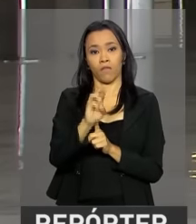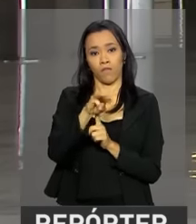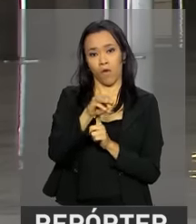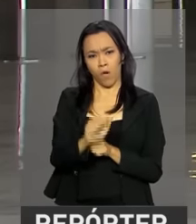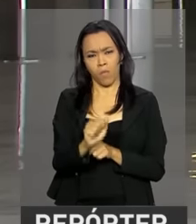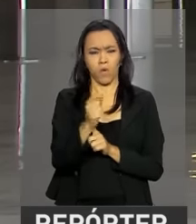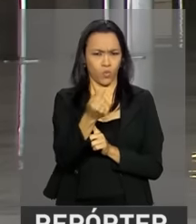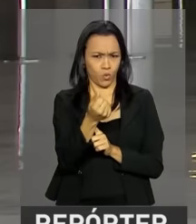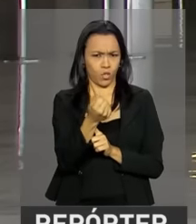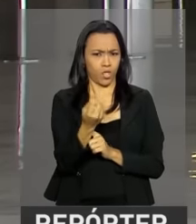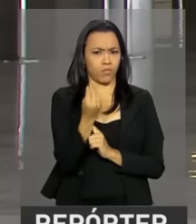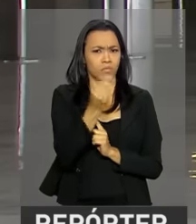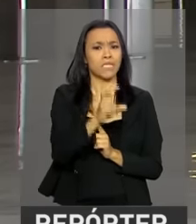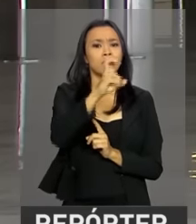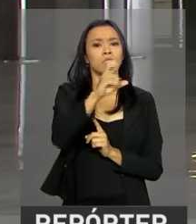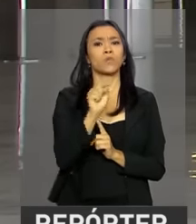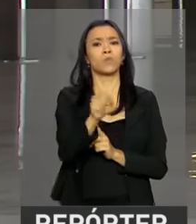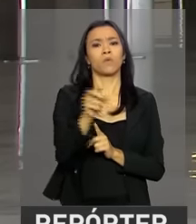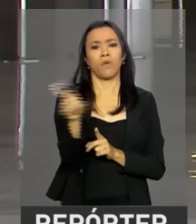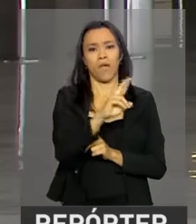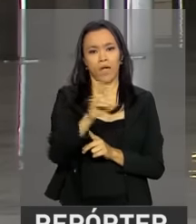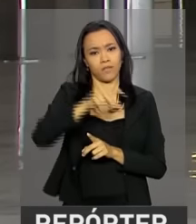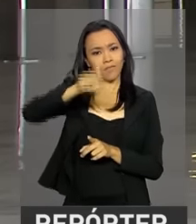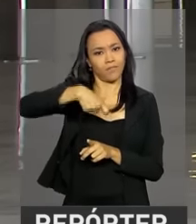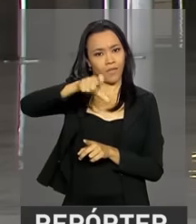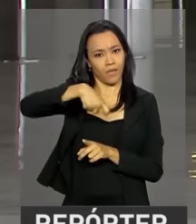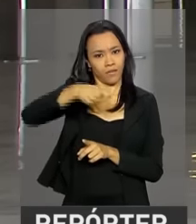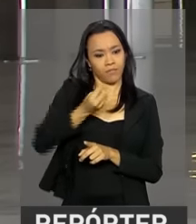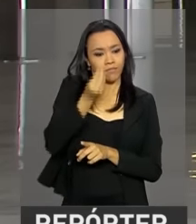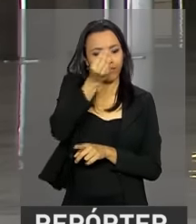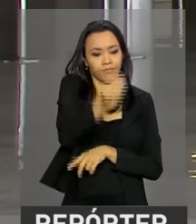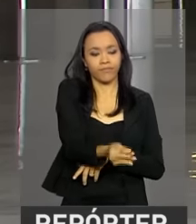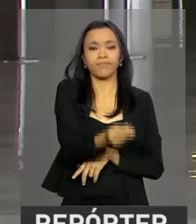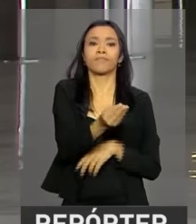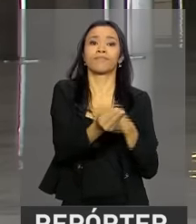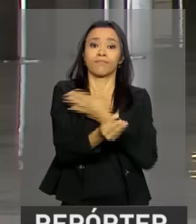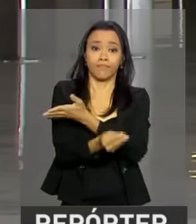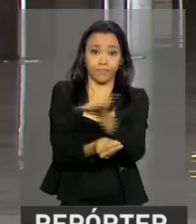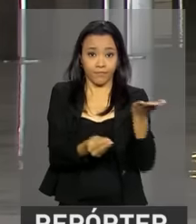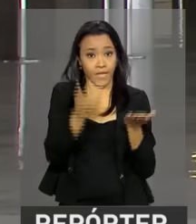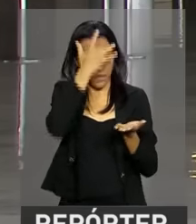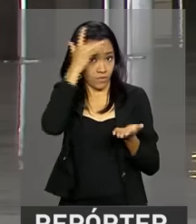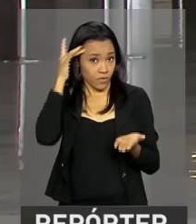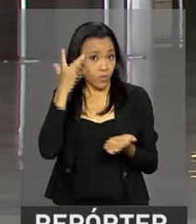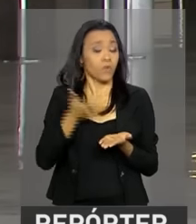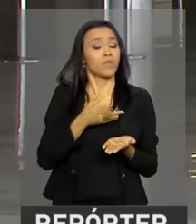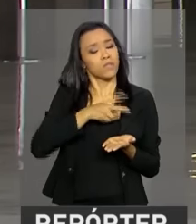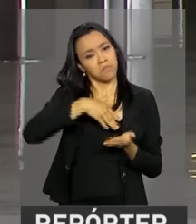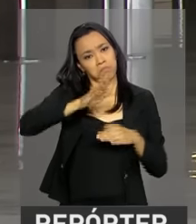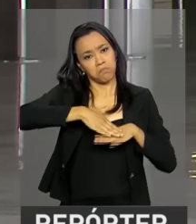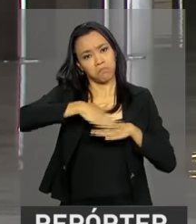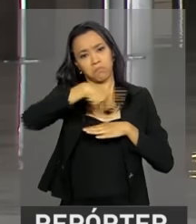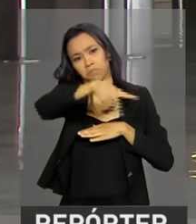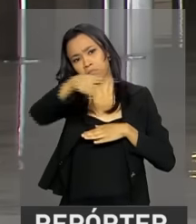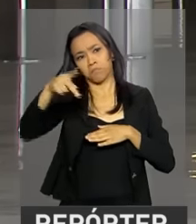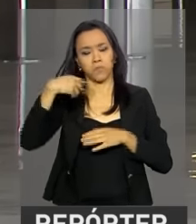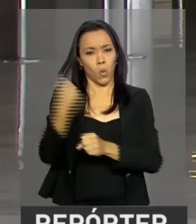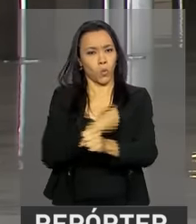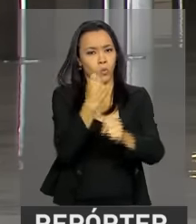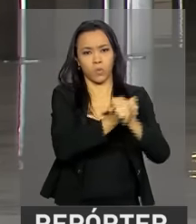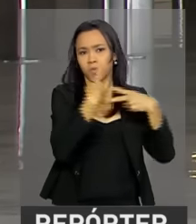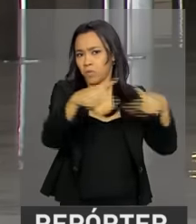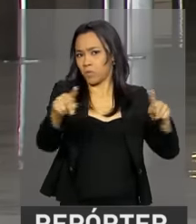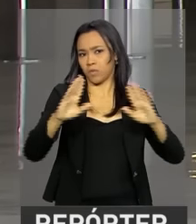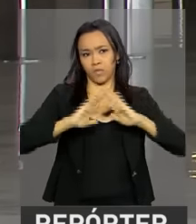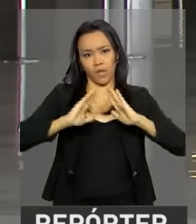quantia de cerca de 5.000 um crédito de cerca de R 5.000 para que os brasileiros façam então e reformas nas